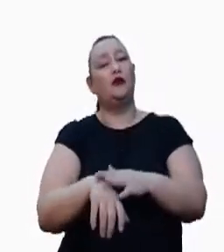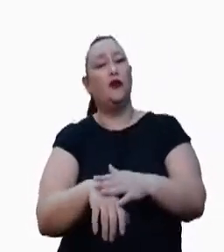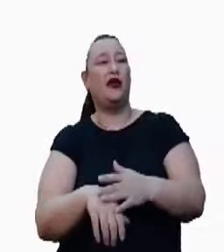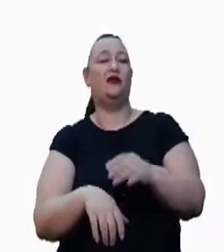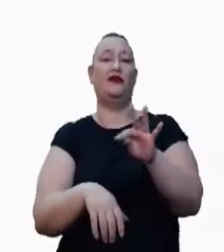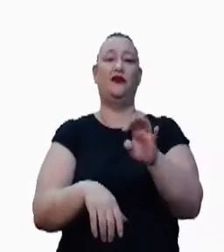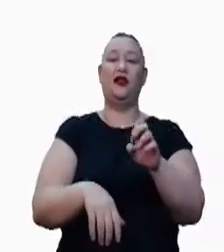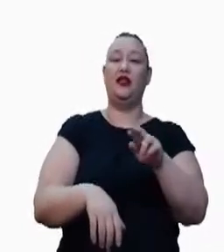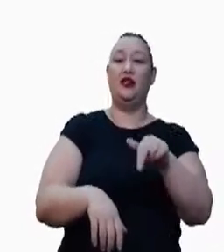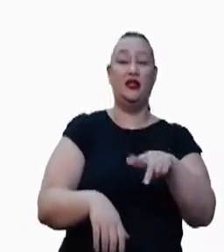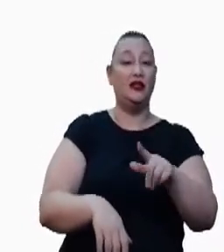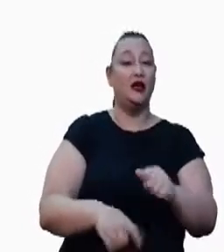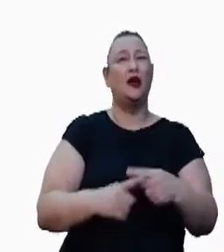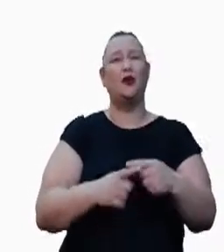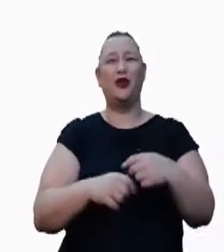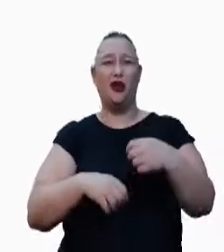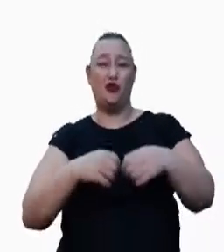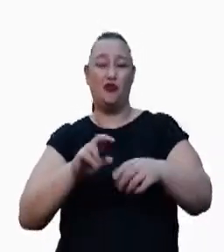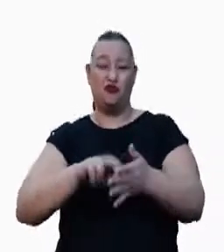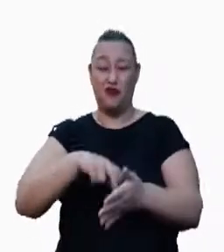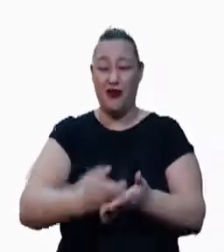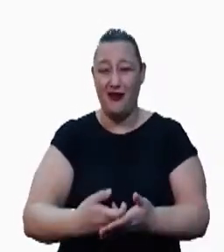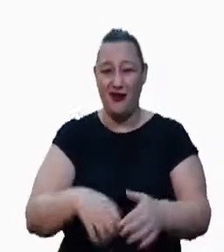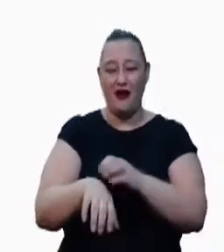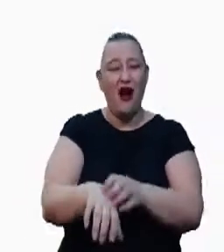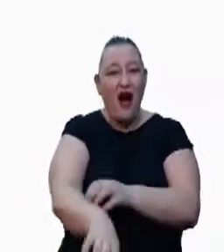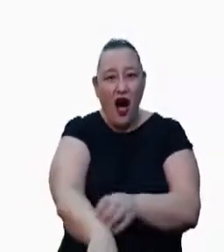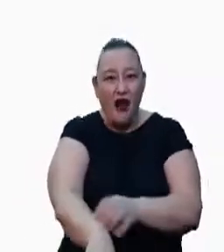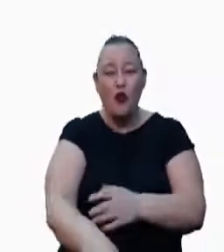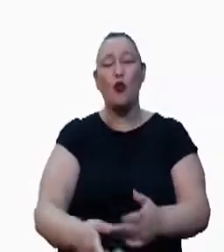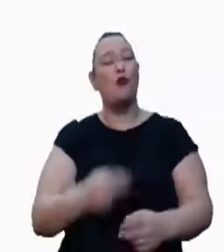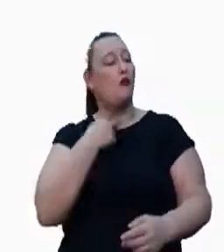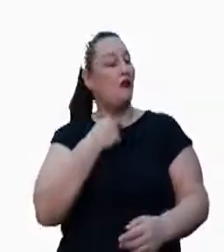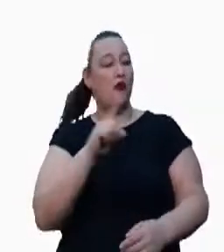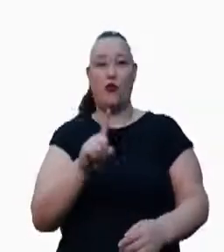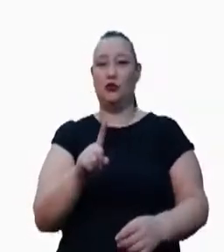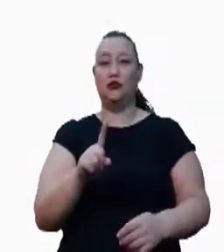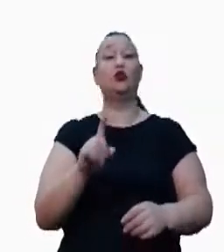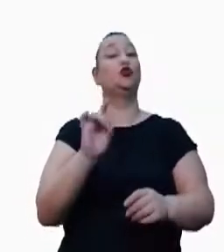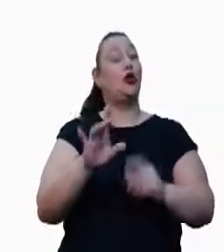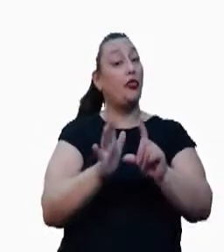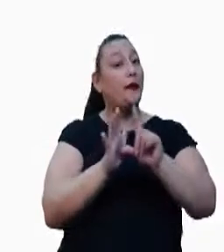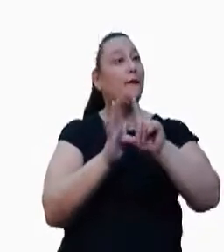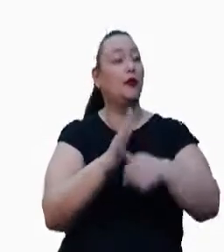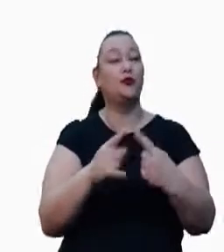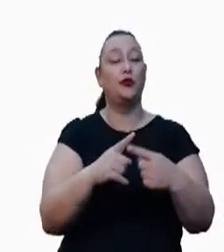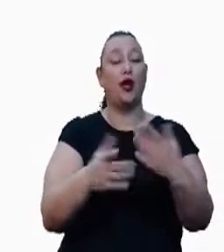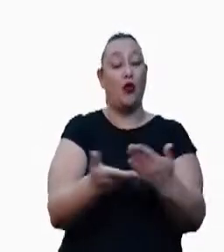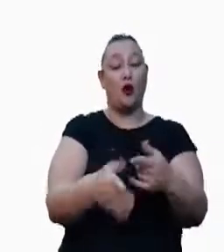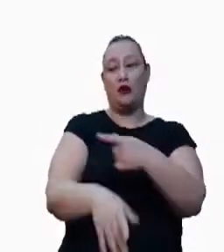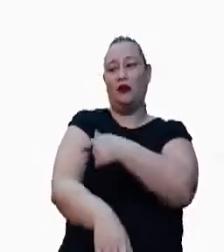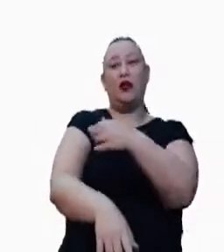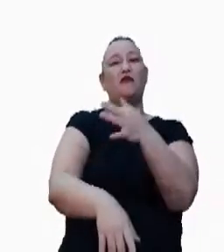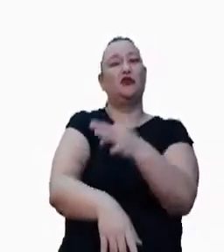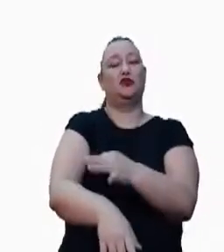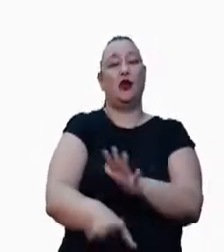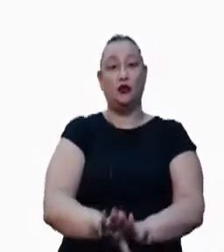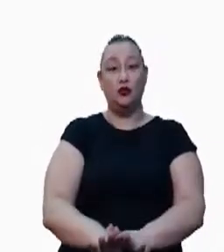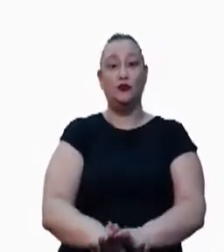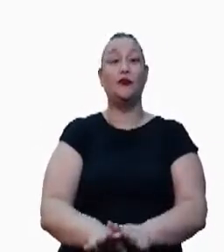eu machuquei, porque eu caí, me ralei, então não deve ser aplicado nesse músculo que já está com machucado. E para quem